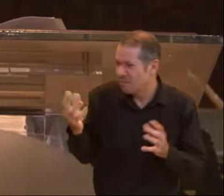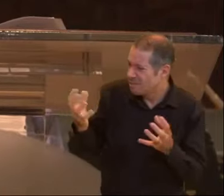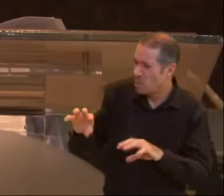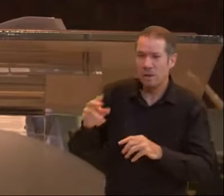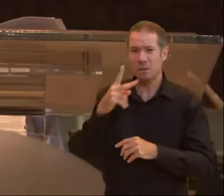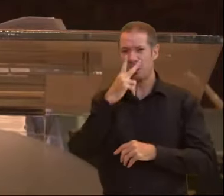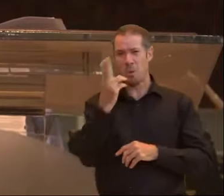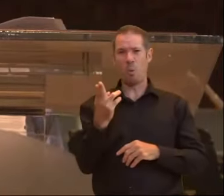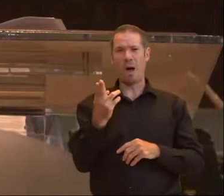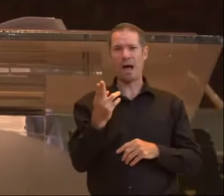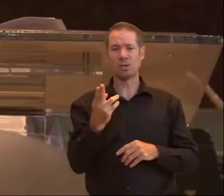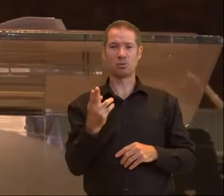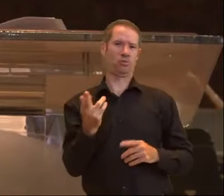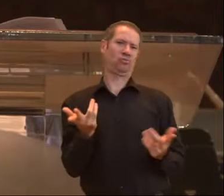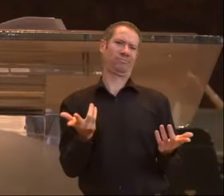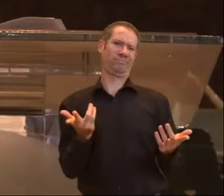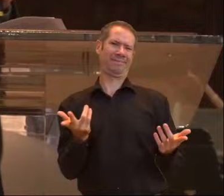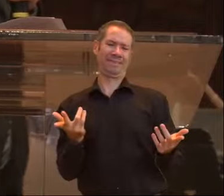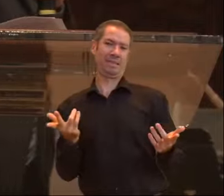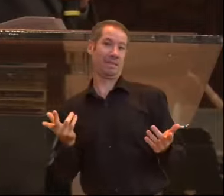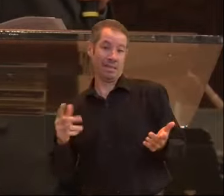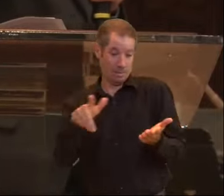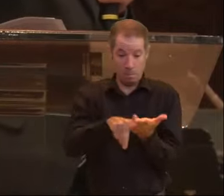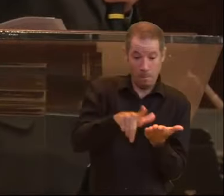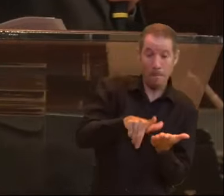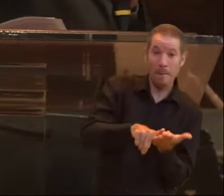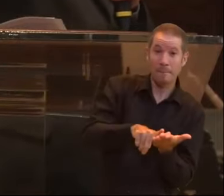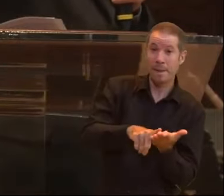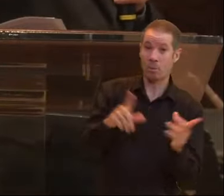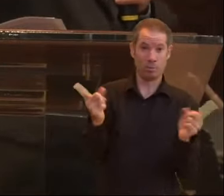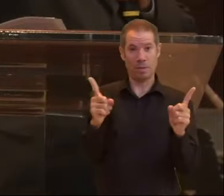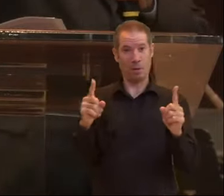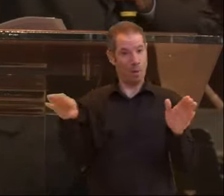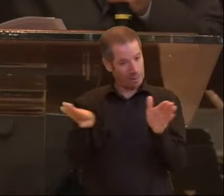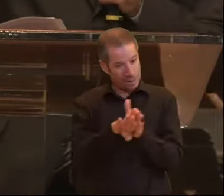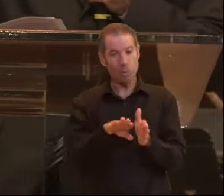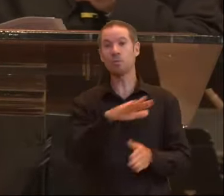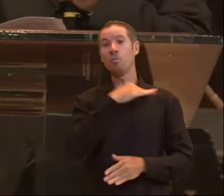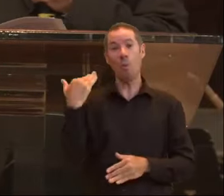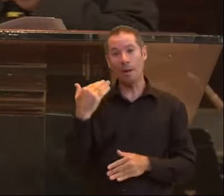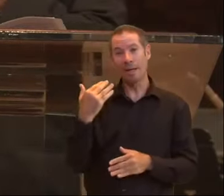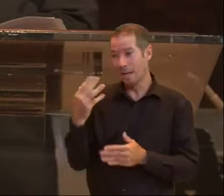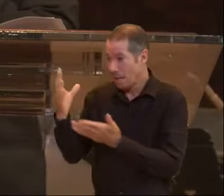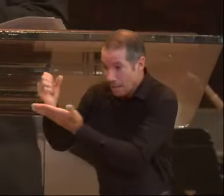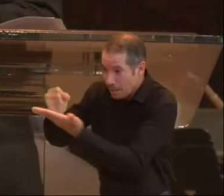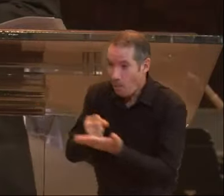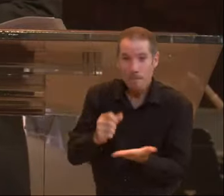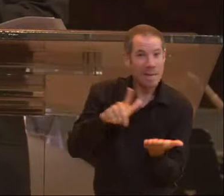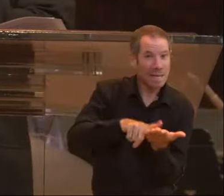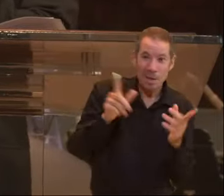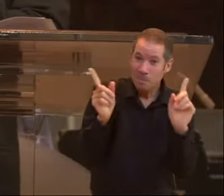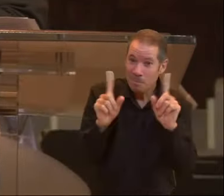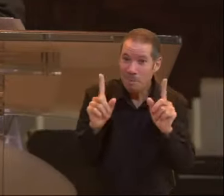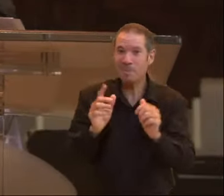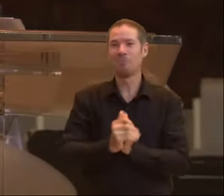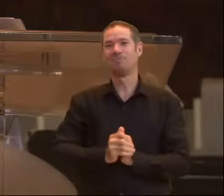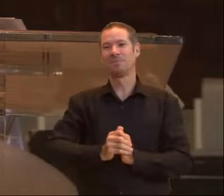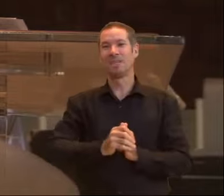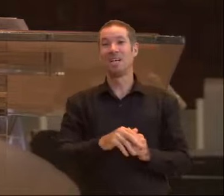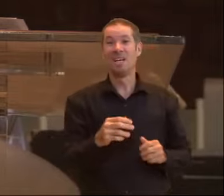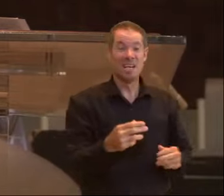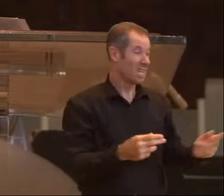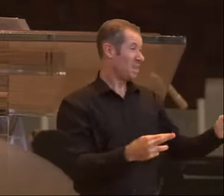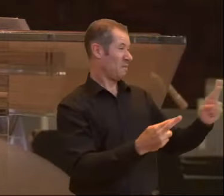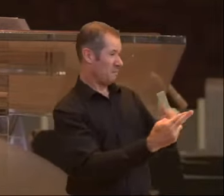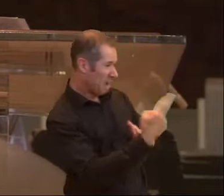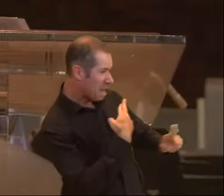Eu acho que ele não está lá até hoje com papel assim, porque ele já morreu, sabe? Porque eu não peguei o papel. E eles falaram